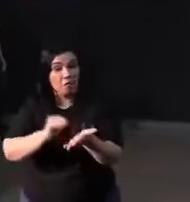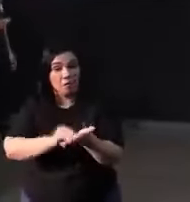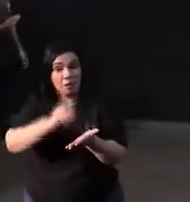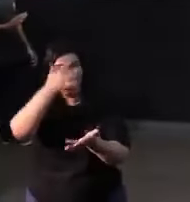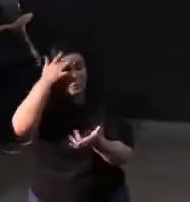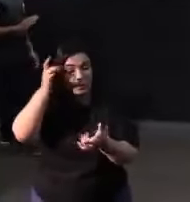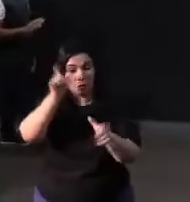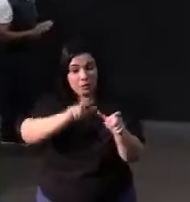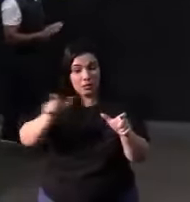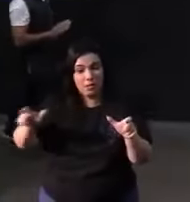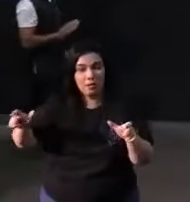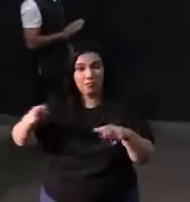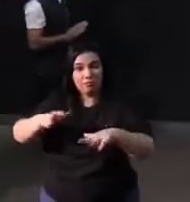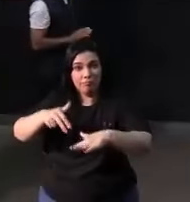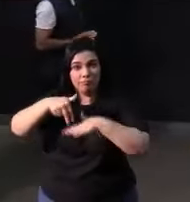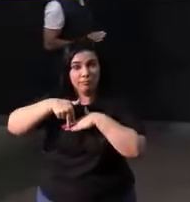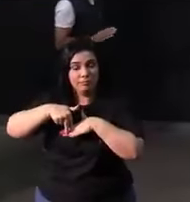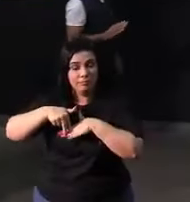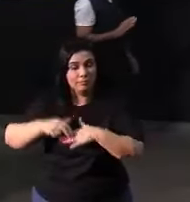Ainda tem gente aqui no nosso meio.